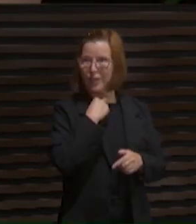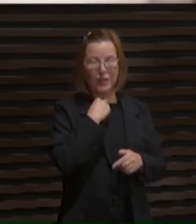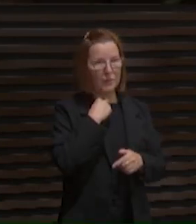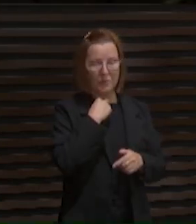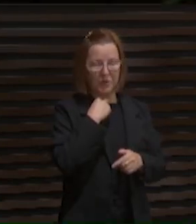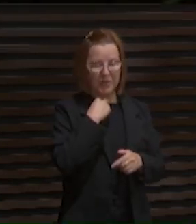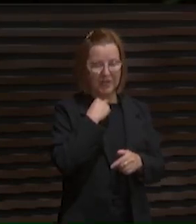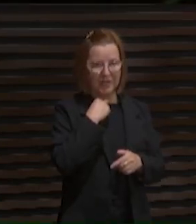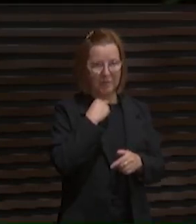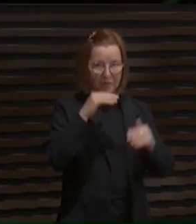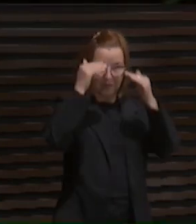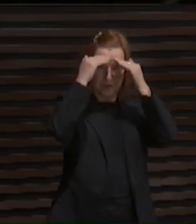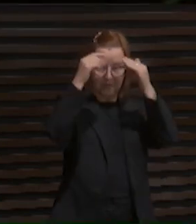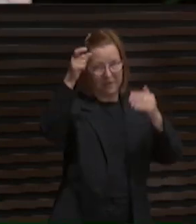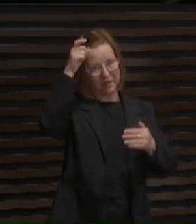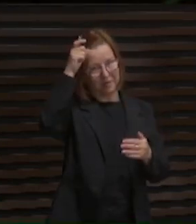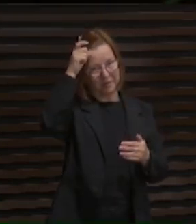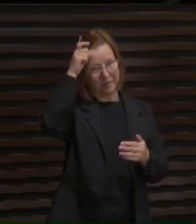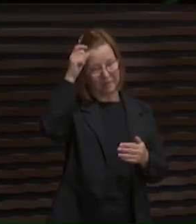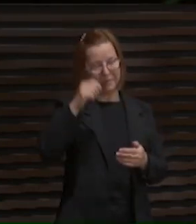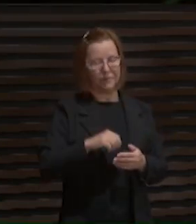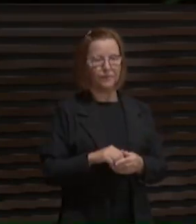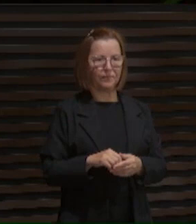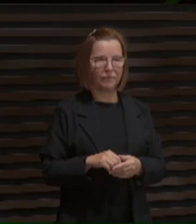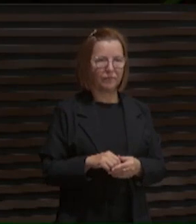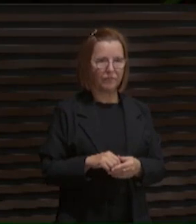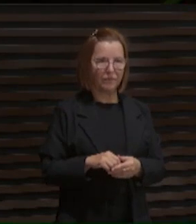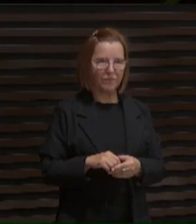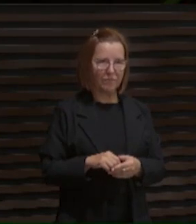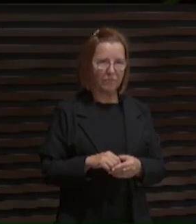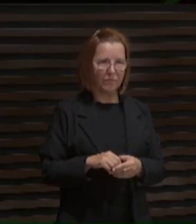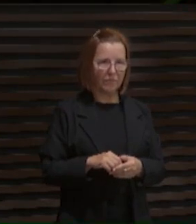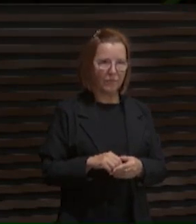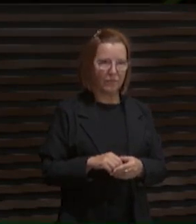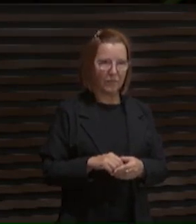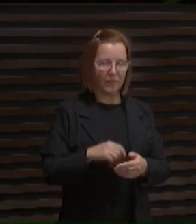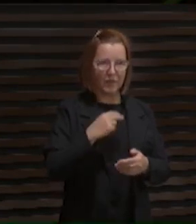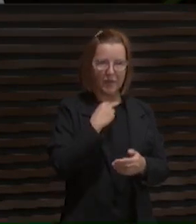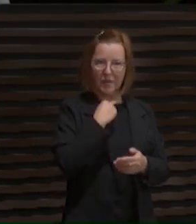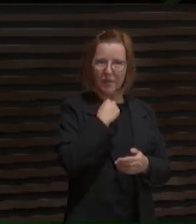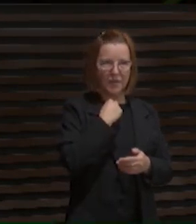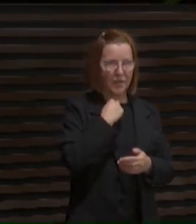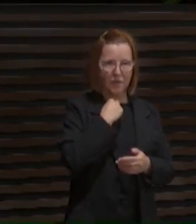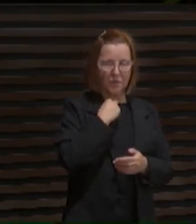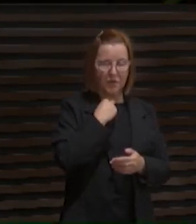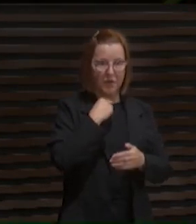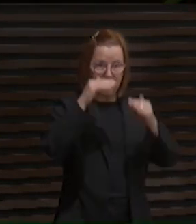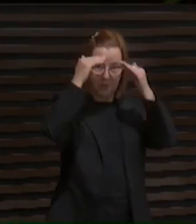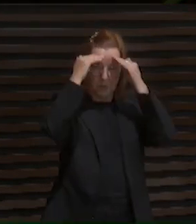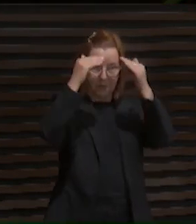e permitirmos a vitória de um Senhor que já não tem mais poder, domínio e reino sobre nós.